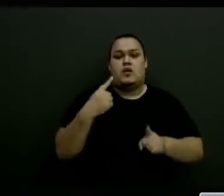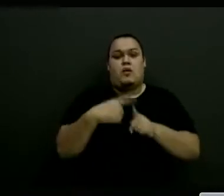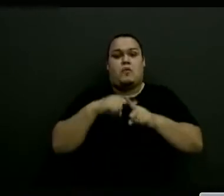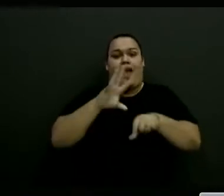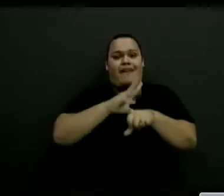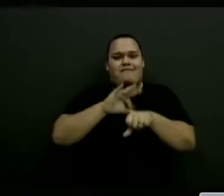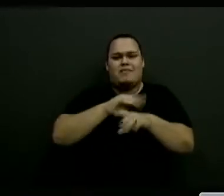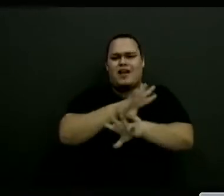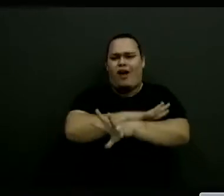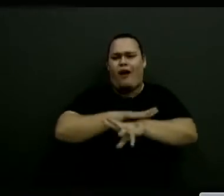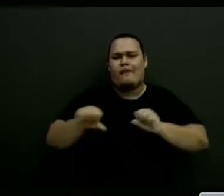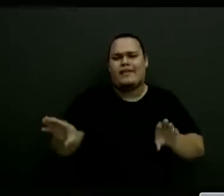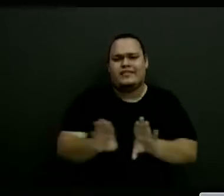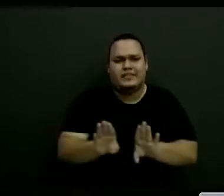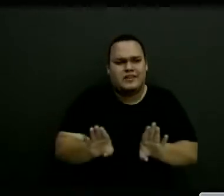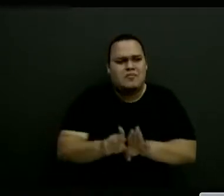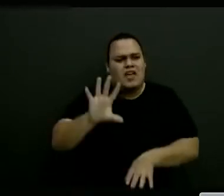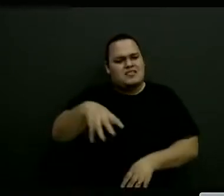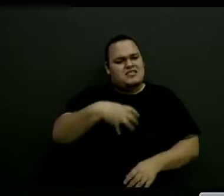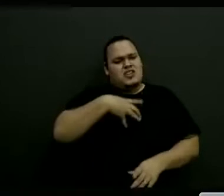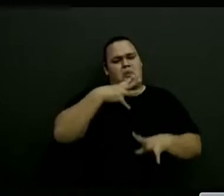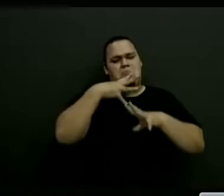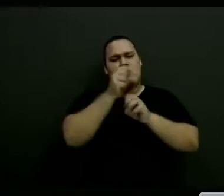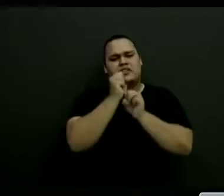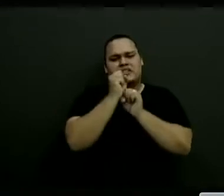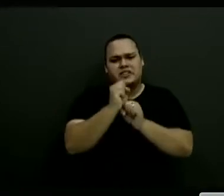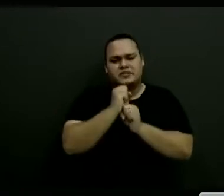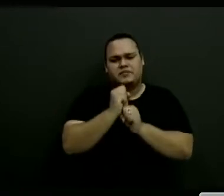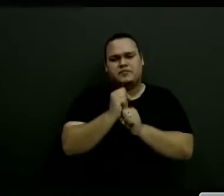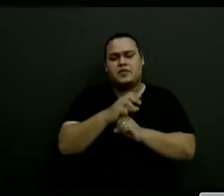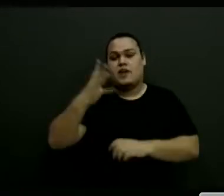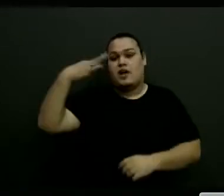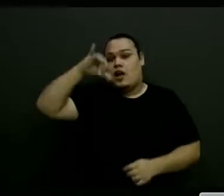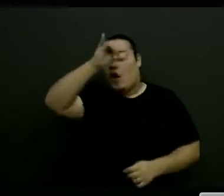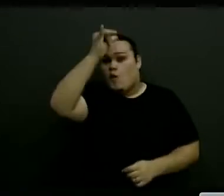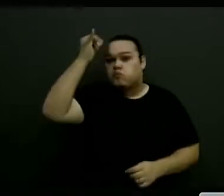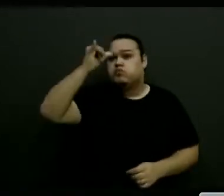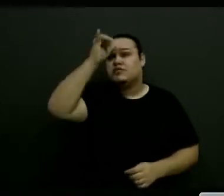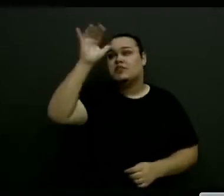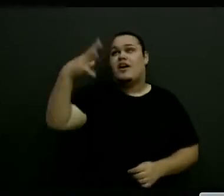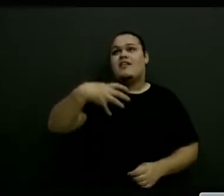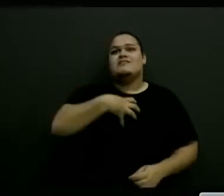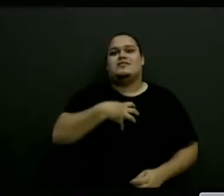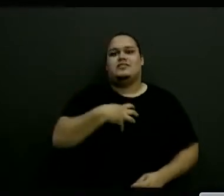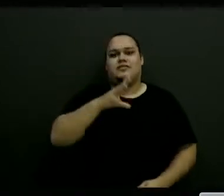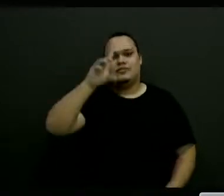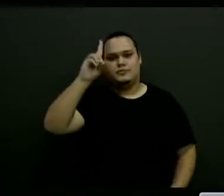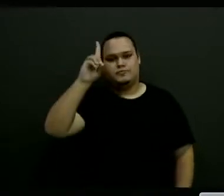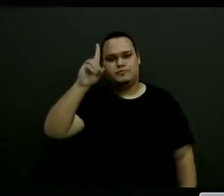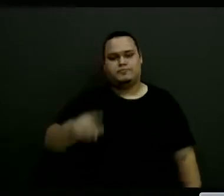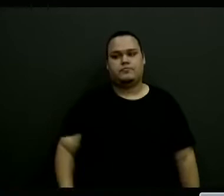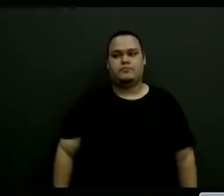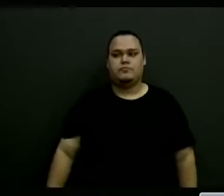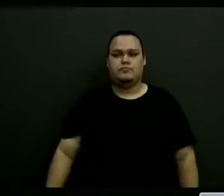o poder e a manifestação grande de Deus no teu favor. Agora, em terceiro lugar,